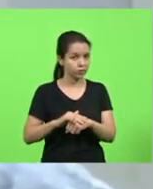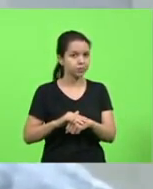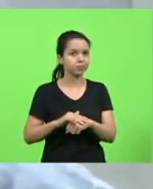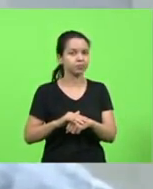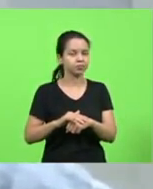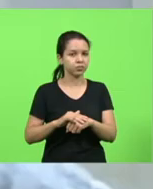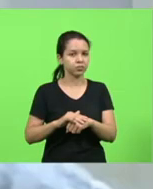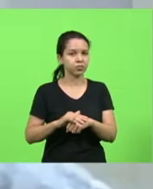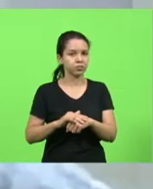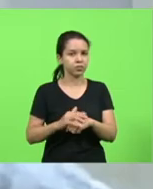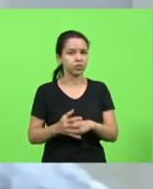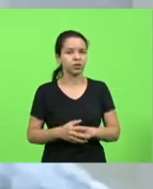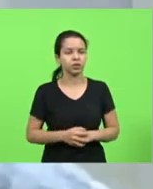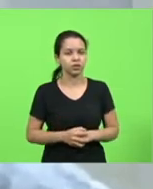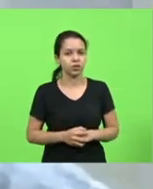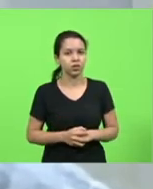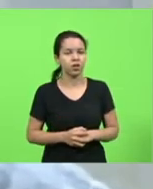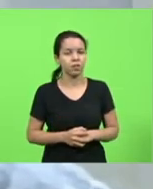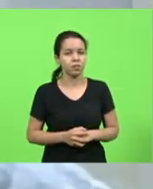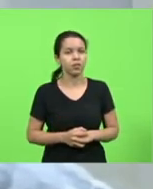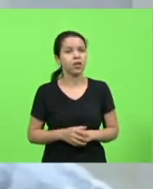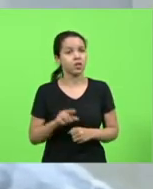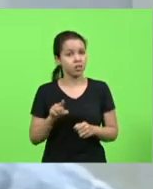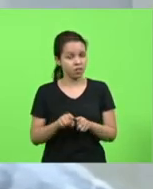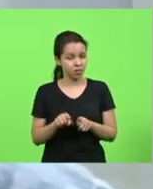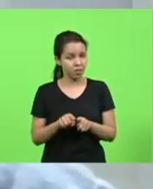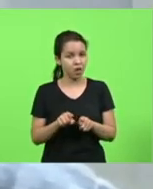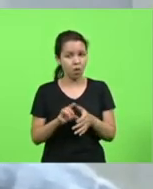significativamente mais graves associadas. Os